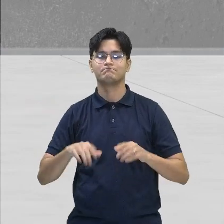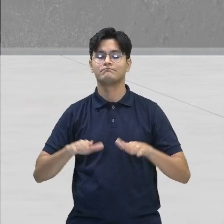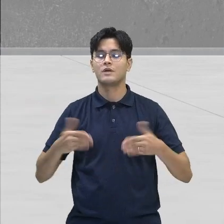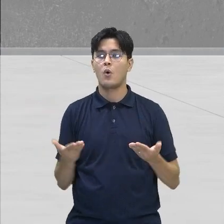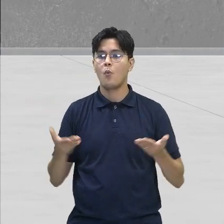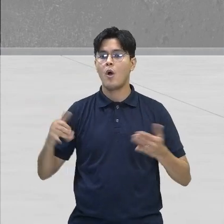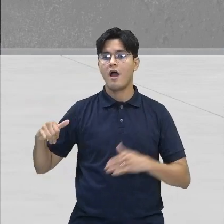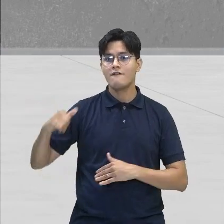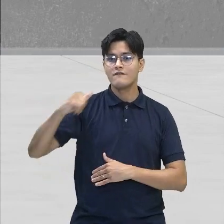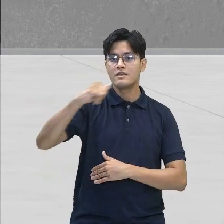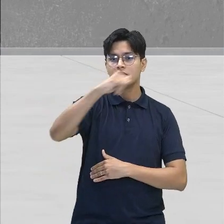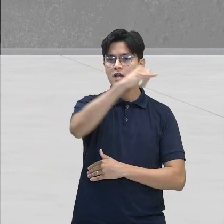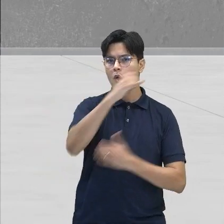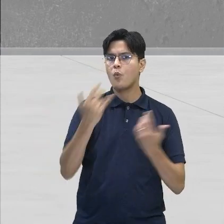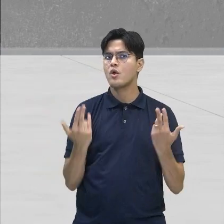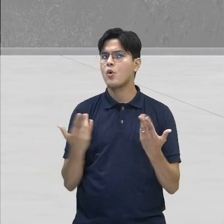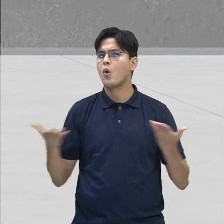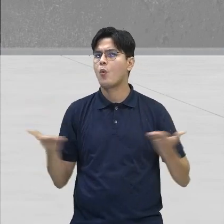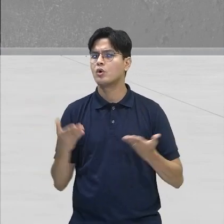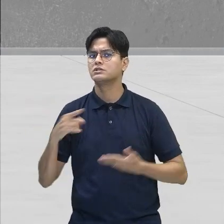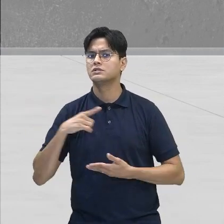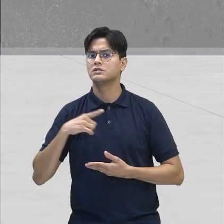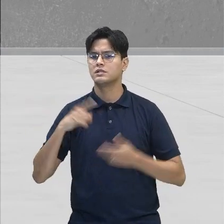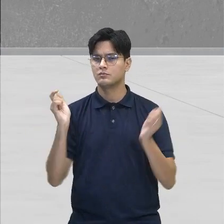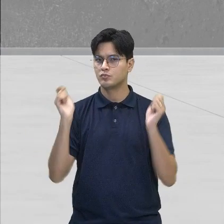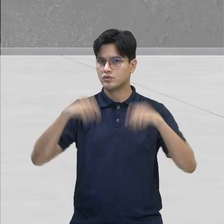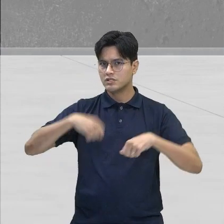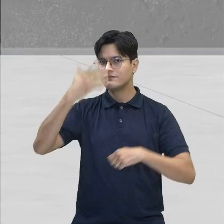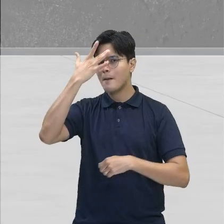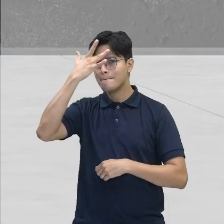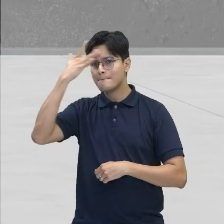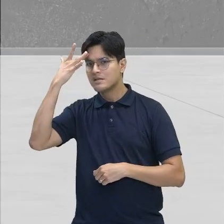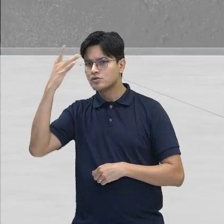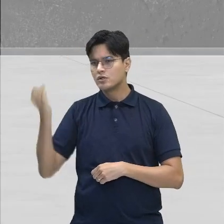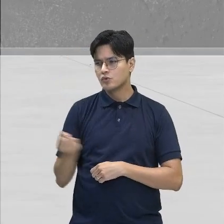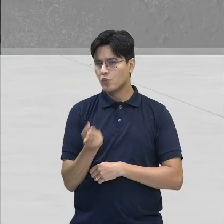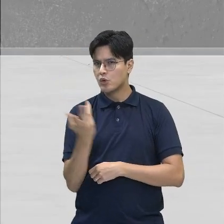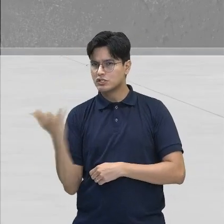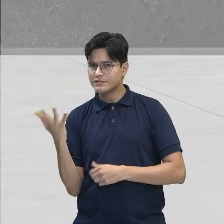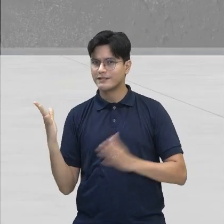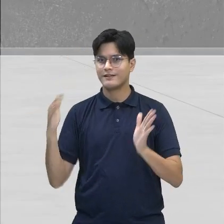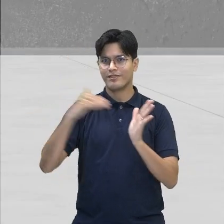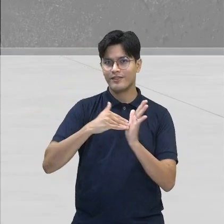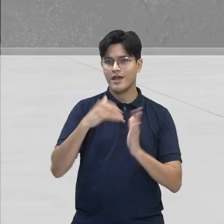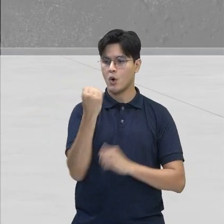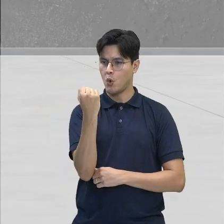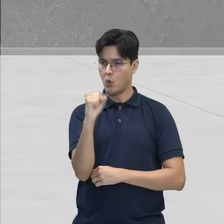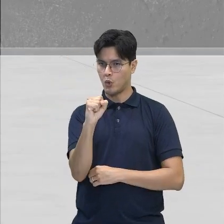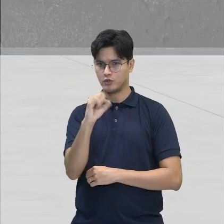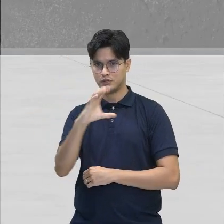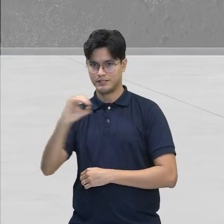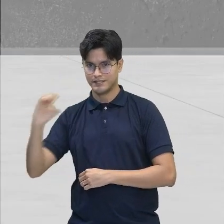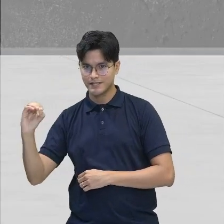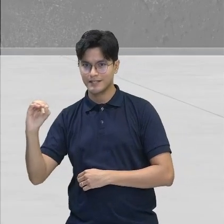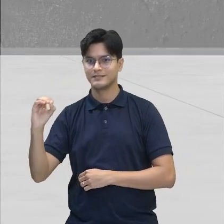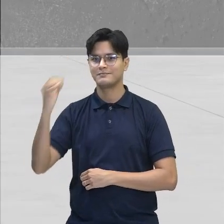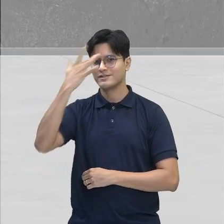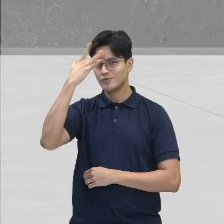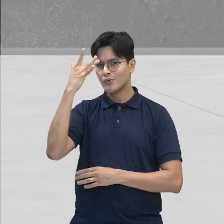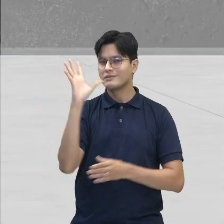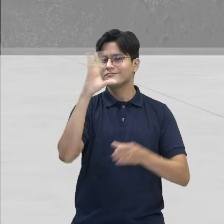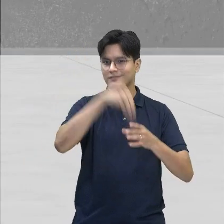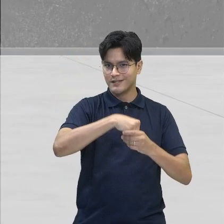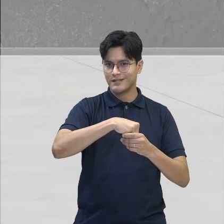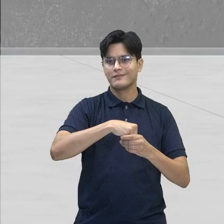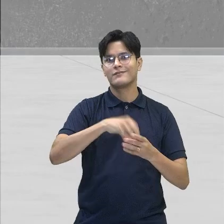como o que a gente tem hoje, podem transportar até 800 pessoas em uma classe única, né? É o caso, por exemplo, do modelo